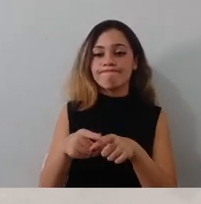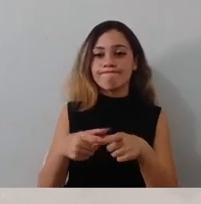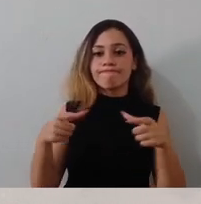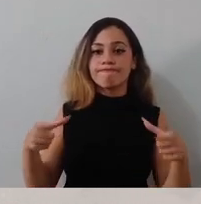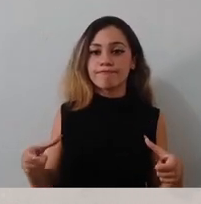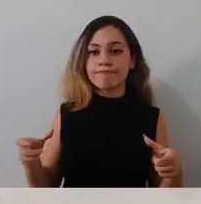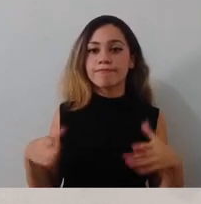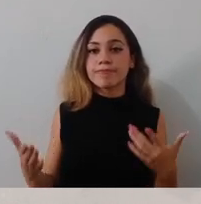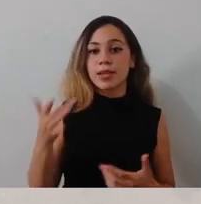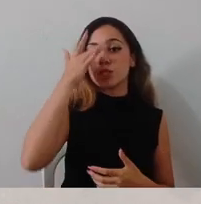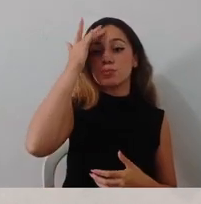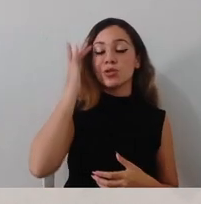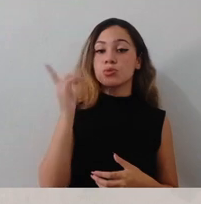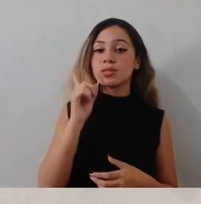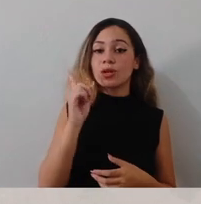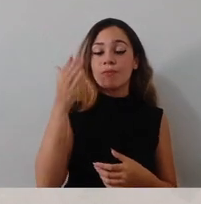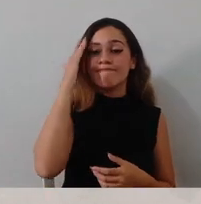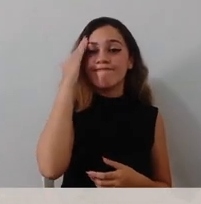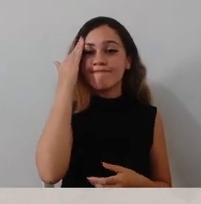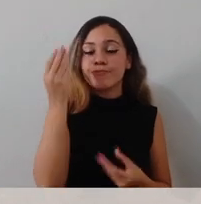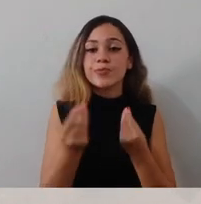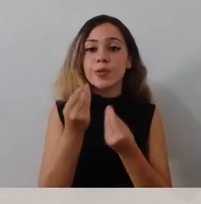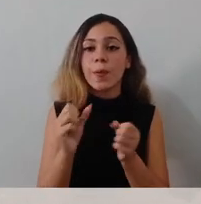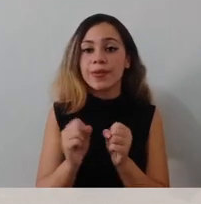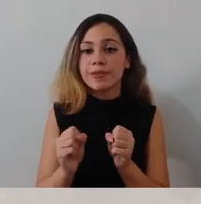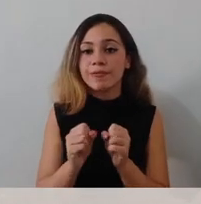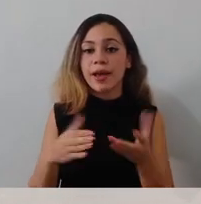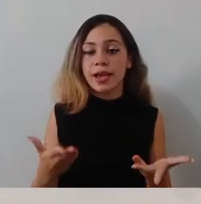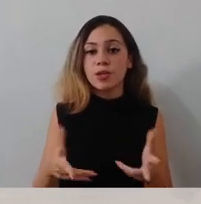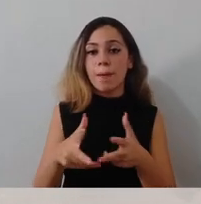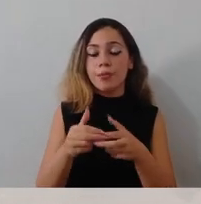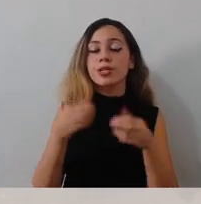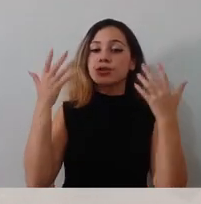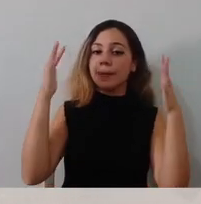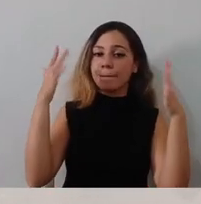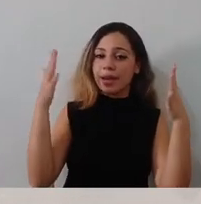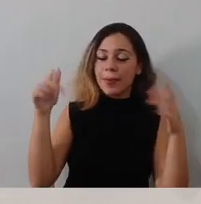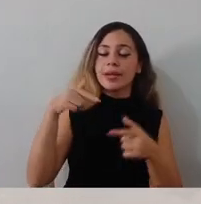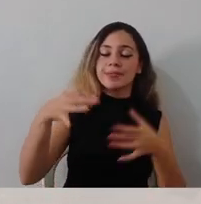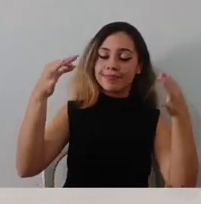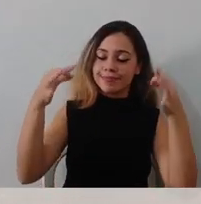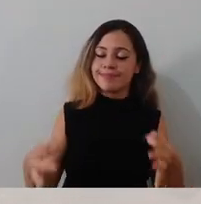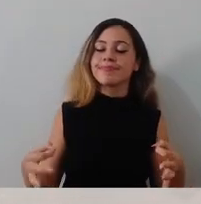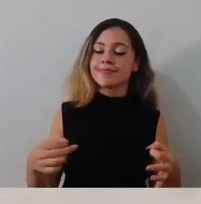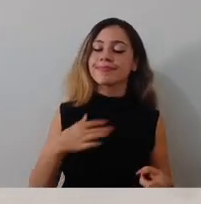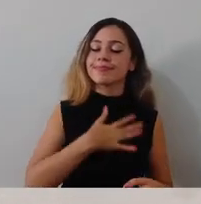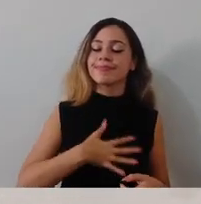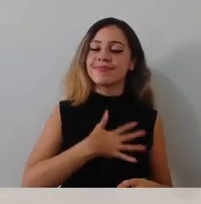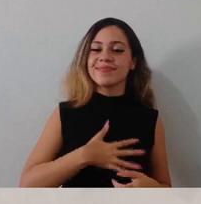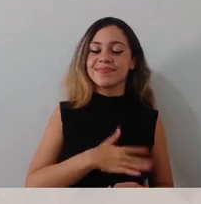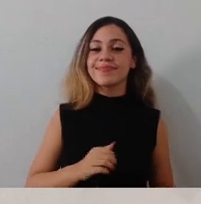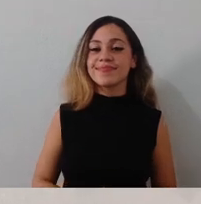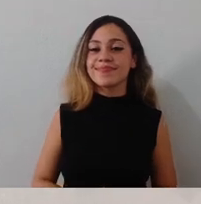tempo maior. E nem sempre as pessoas querem compreender esse tempo. Por isso que parabéns, é isso mesmo, é